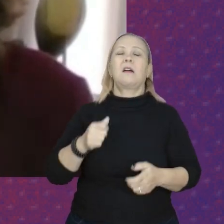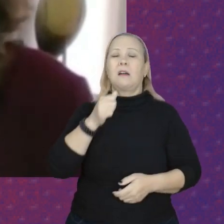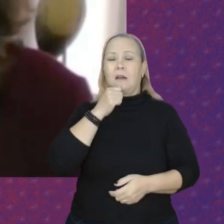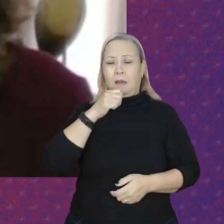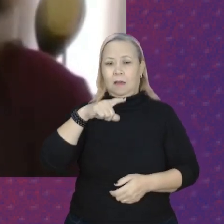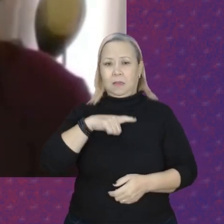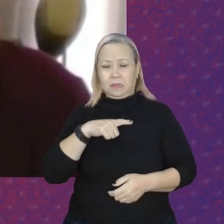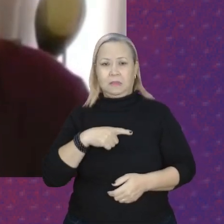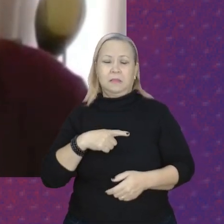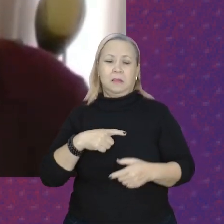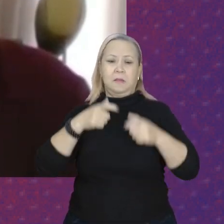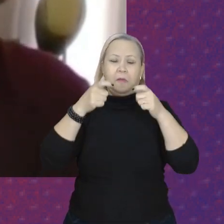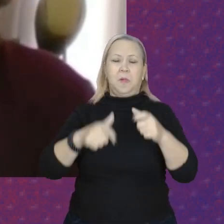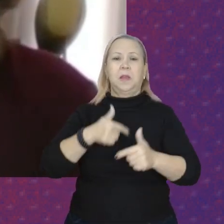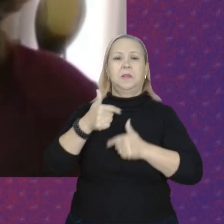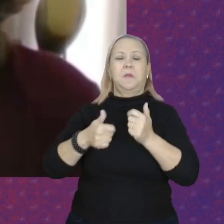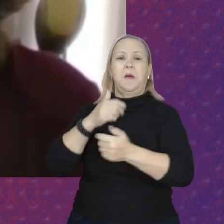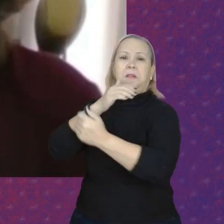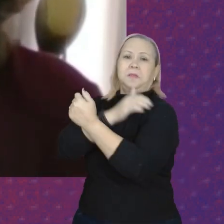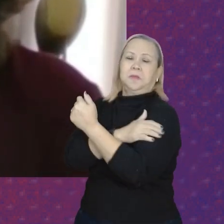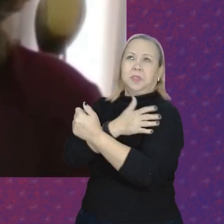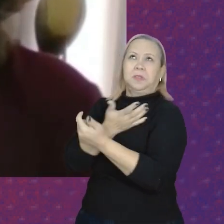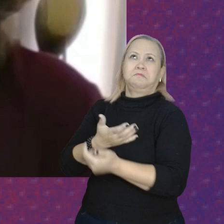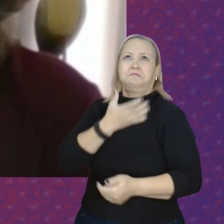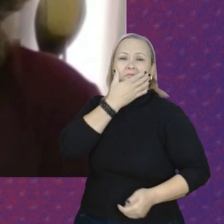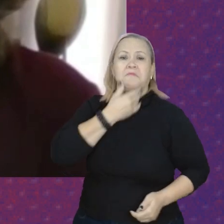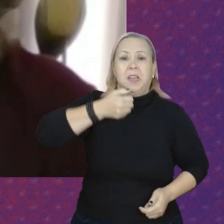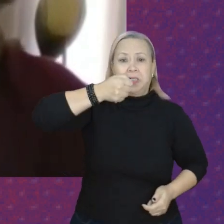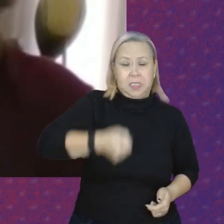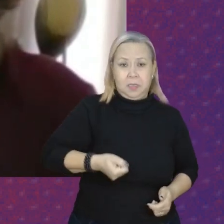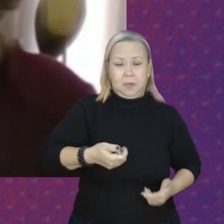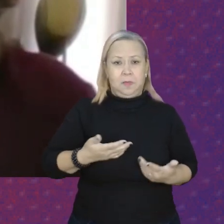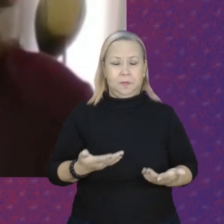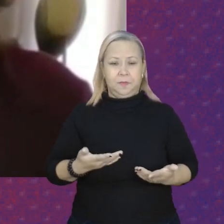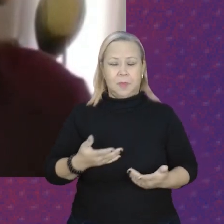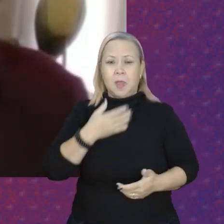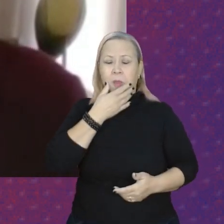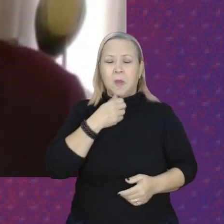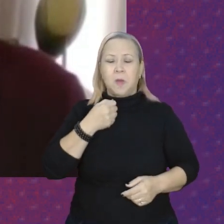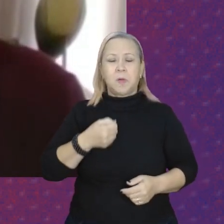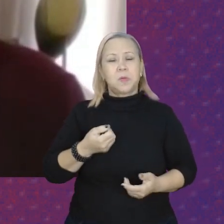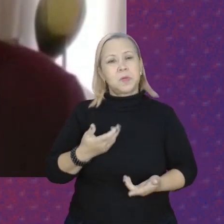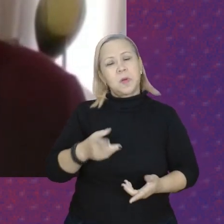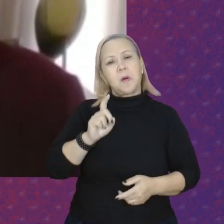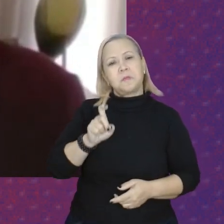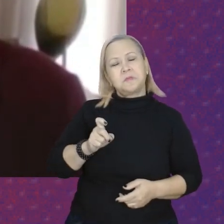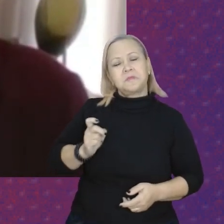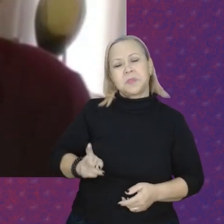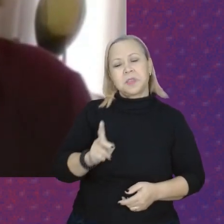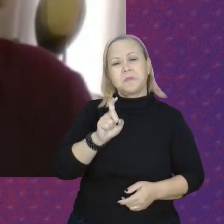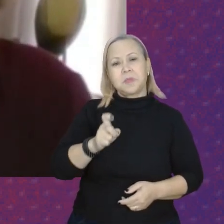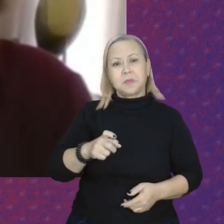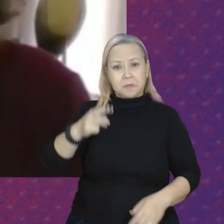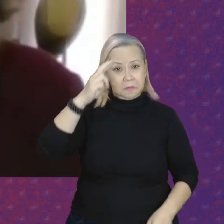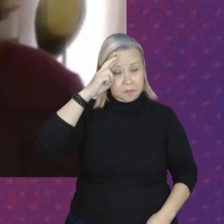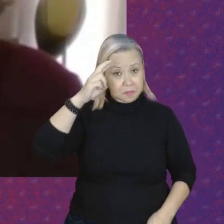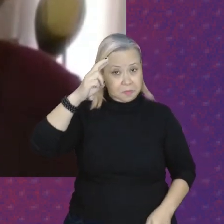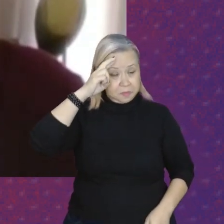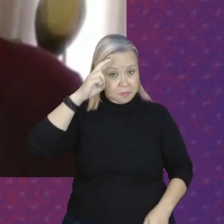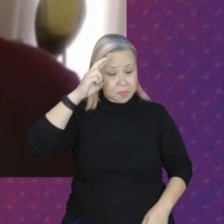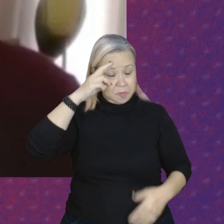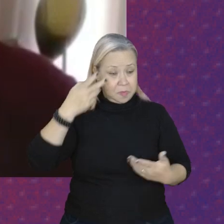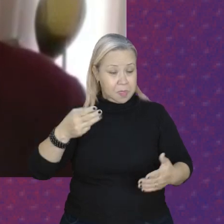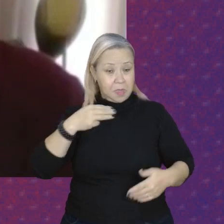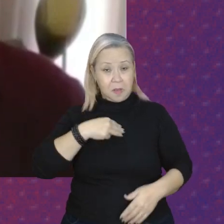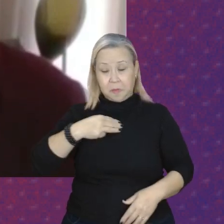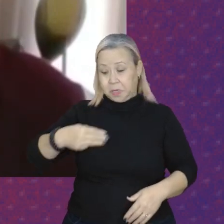de machismo. Então, como os homens são os comandantes, né, teoricamente, né, são os ministros